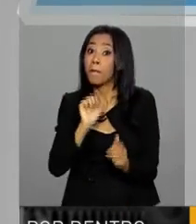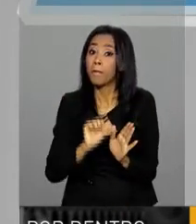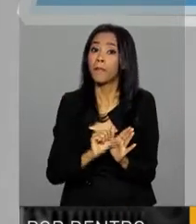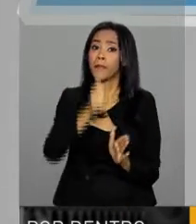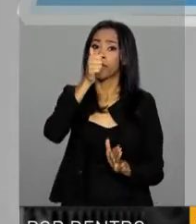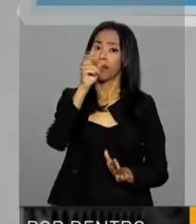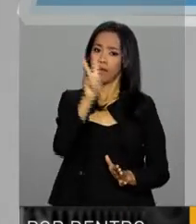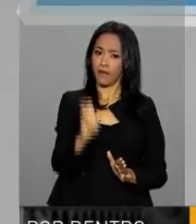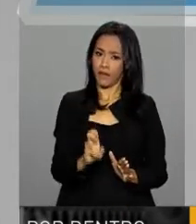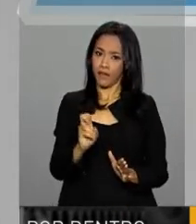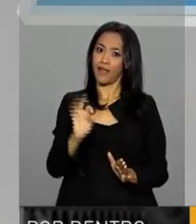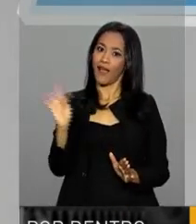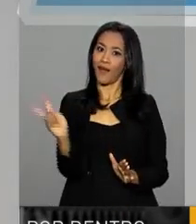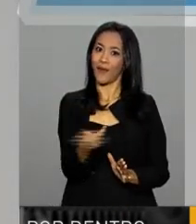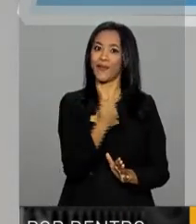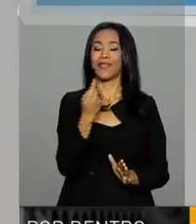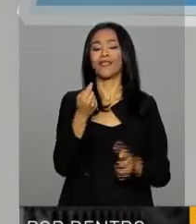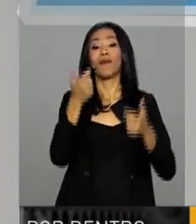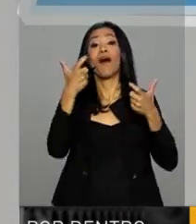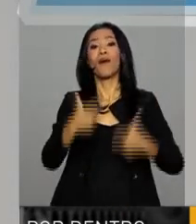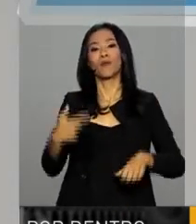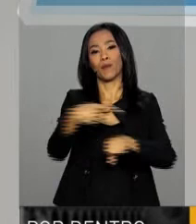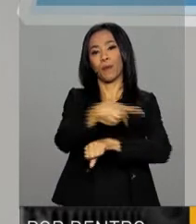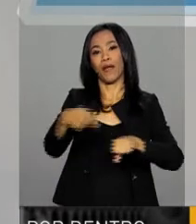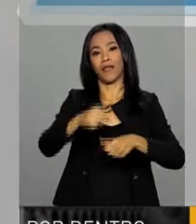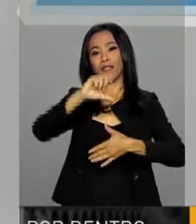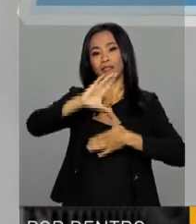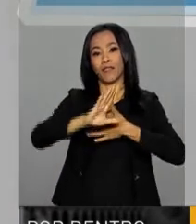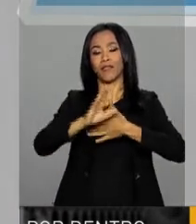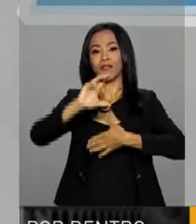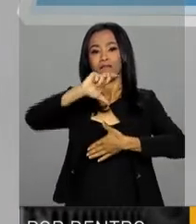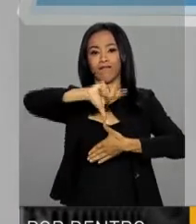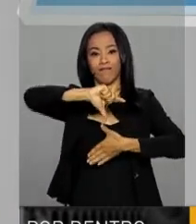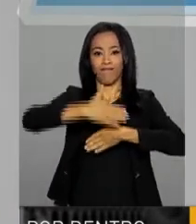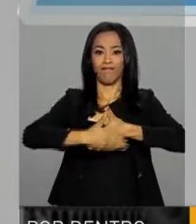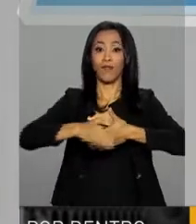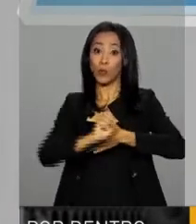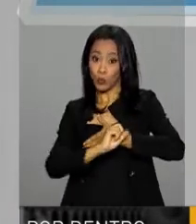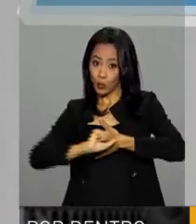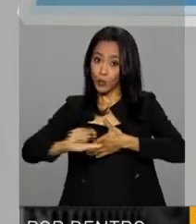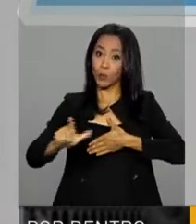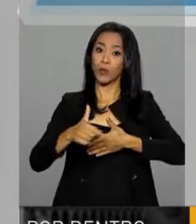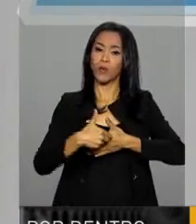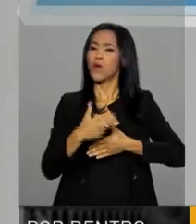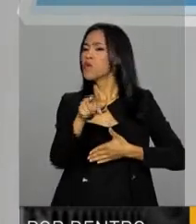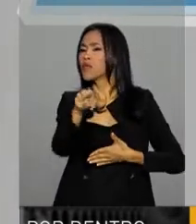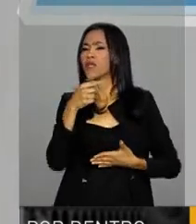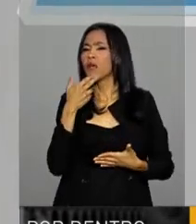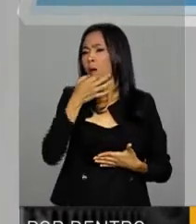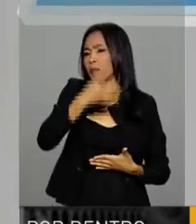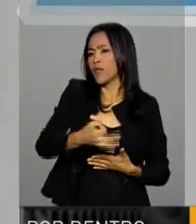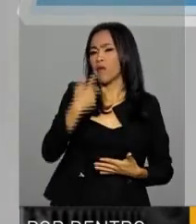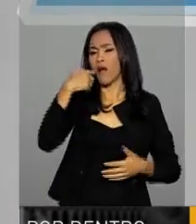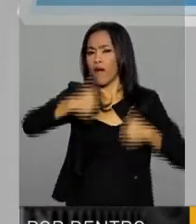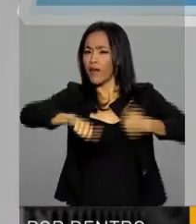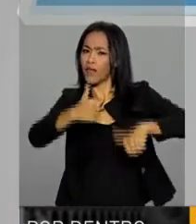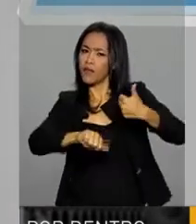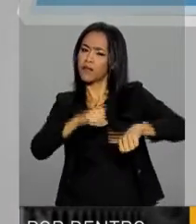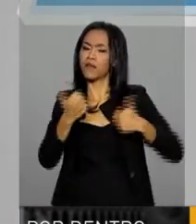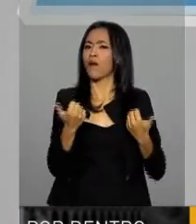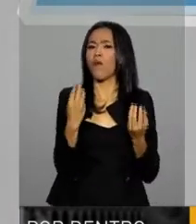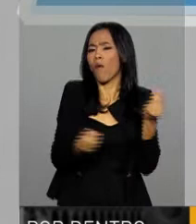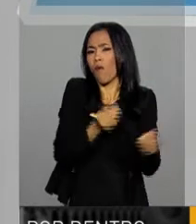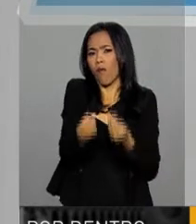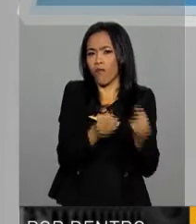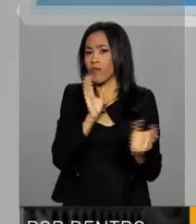ocorreu em um país do hemisfério sul que avaliação o senhor faz desse evento de interesse direto da humanidade